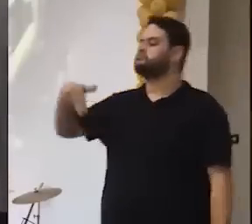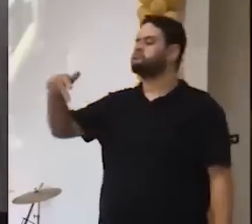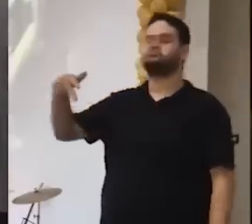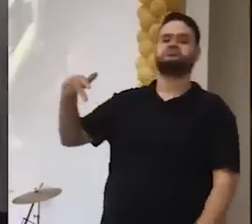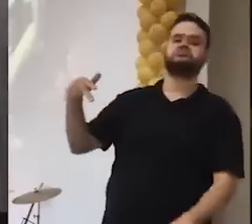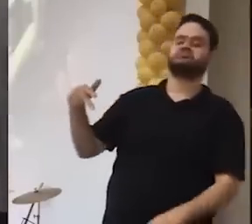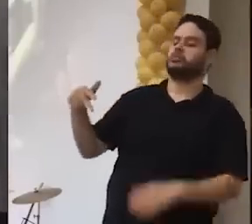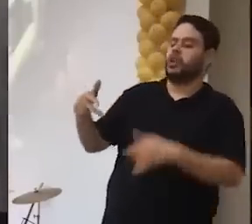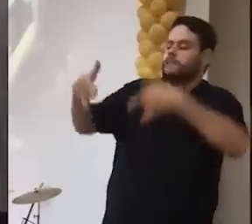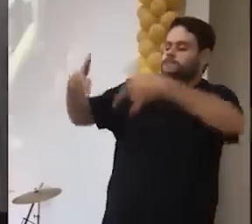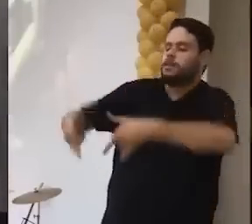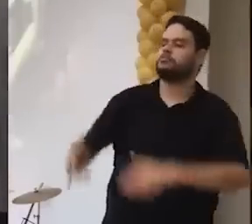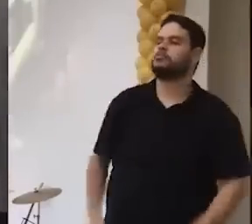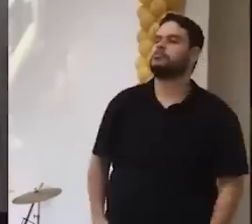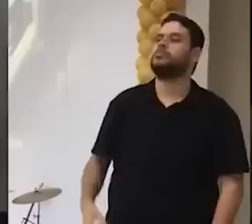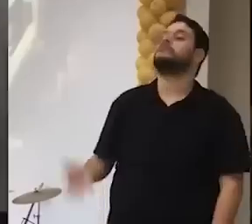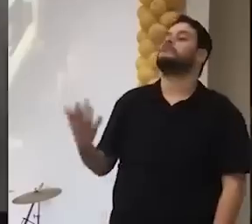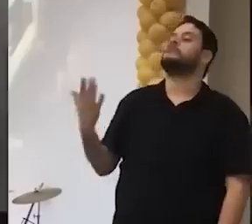John Rockefeller deixou?